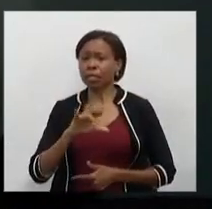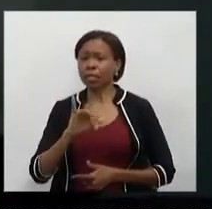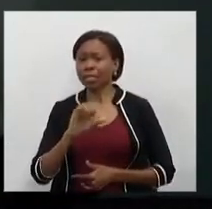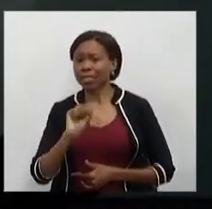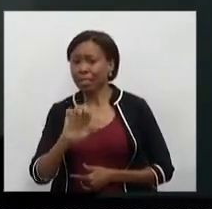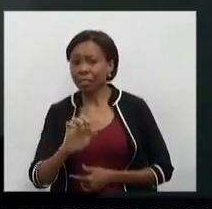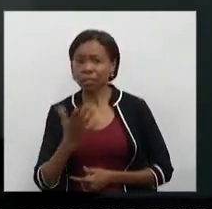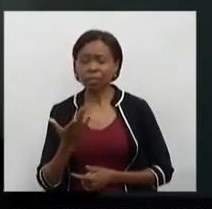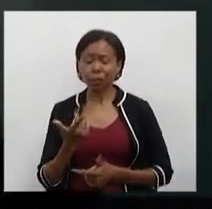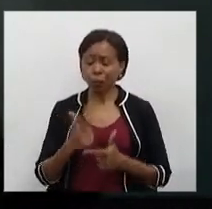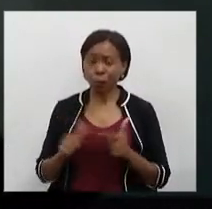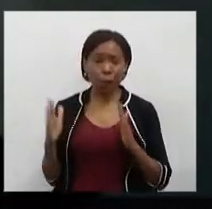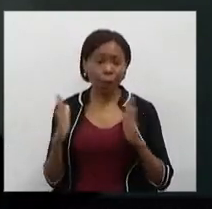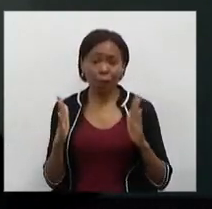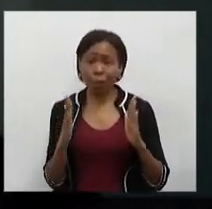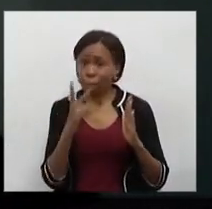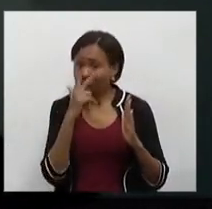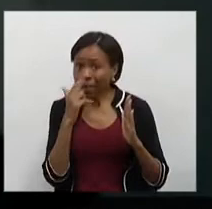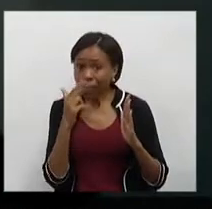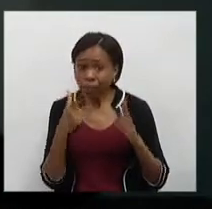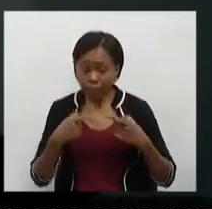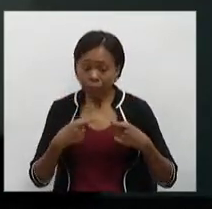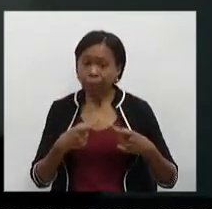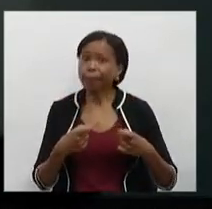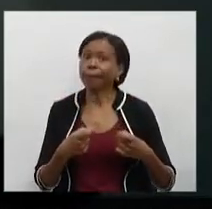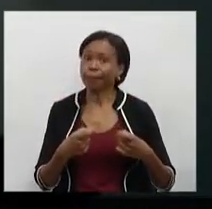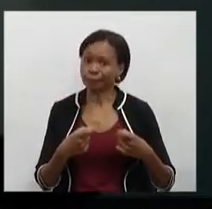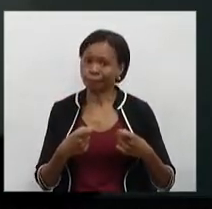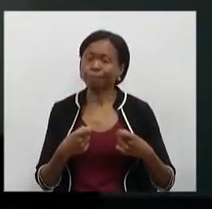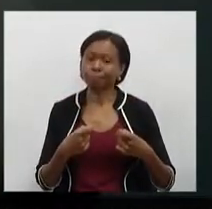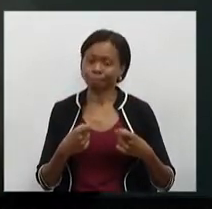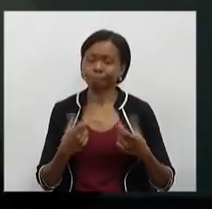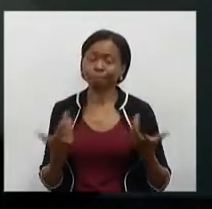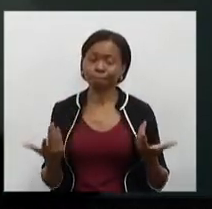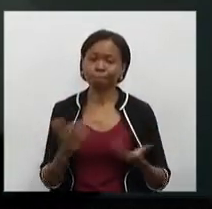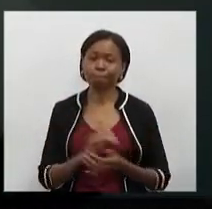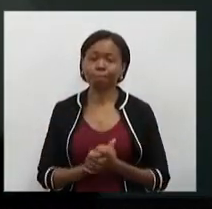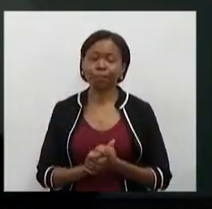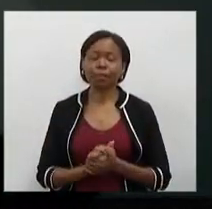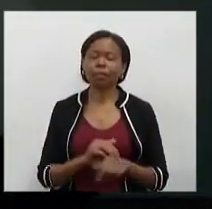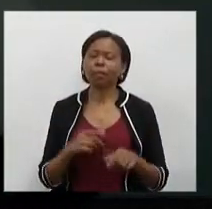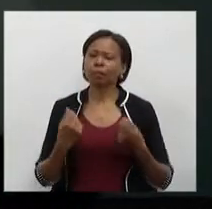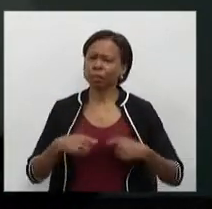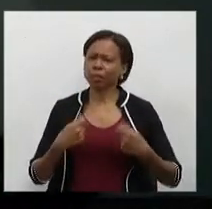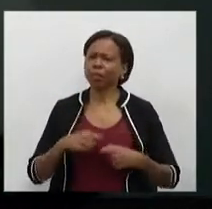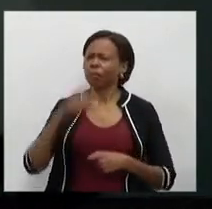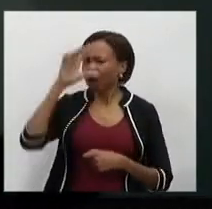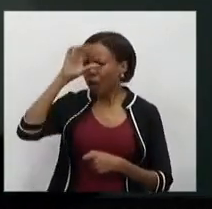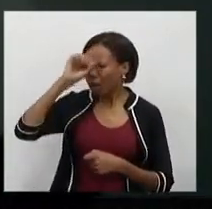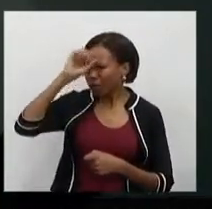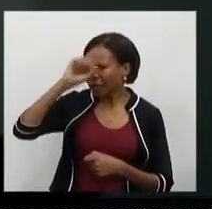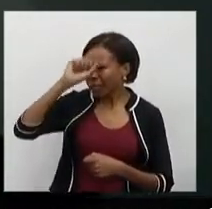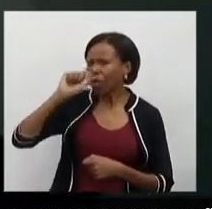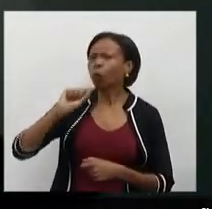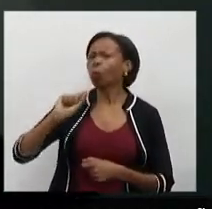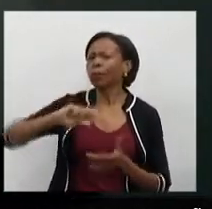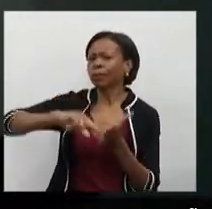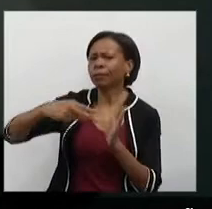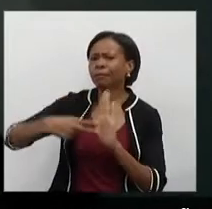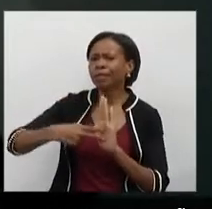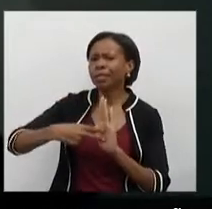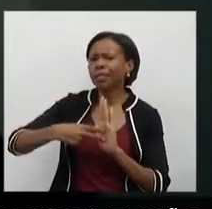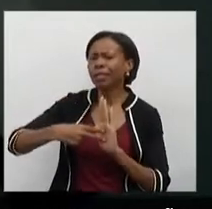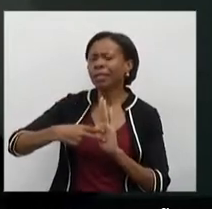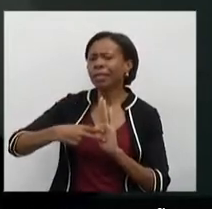análogo a um período de guerra. E, por fim, que reaprendamos o que é ser humano. Que se a